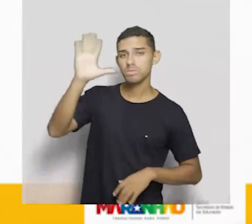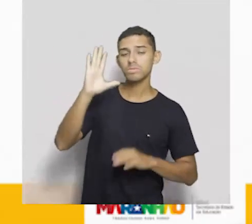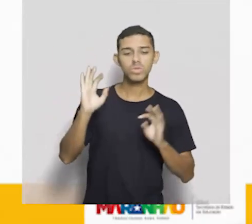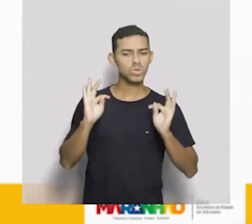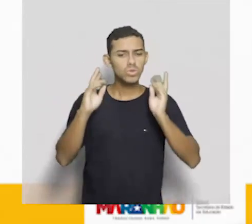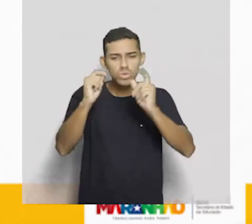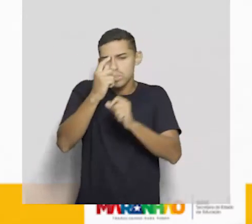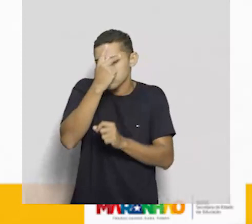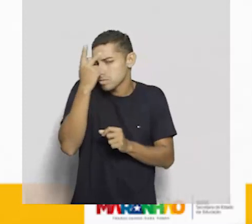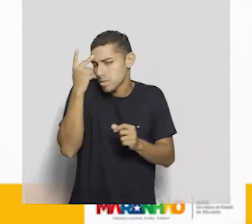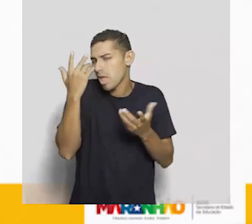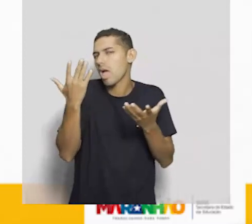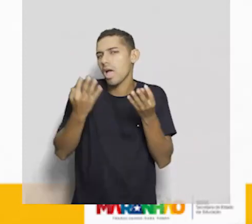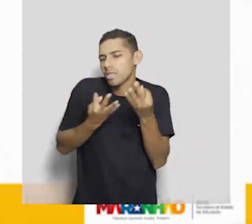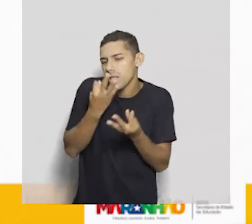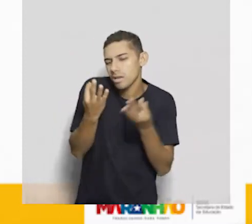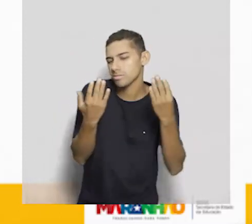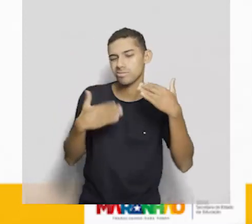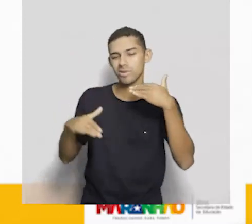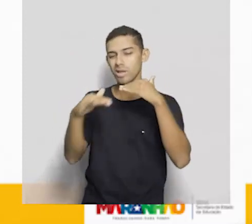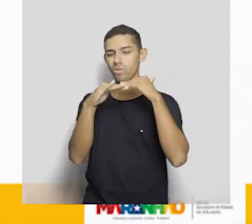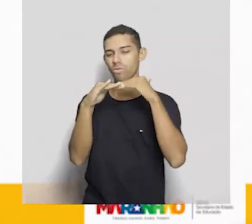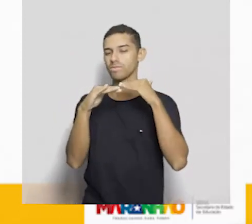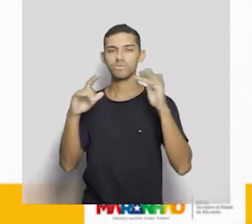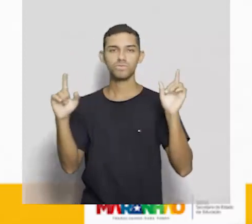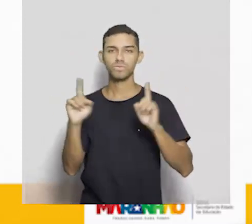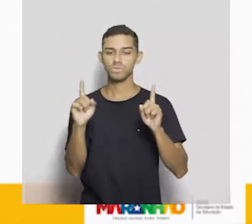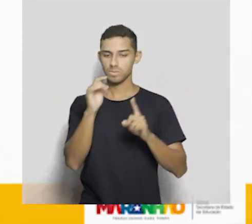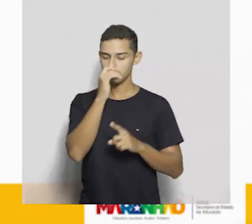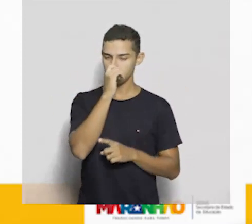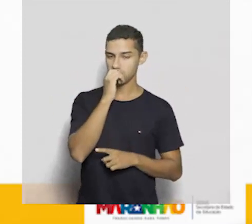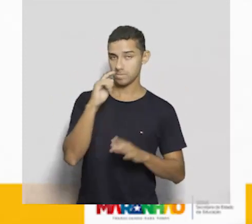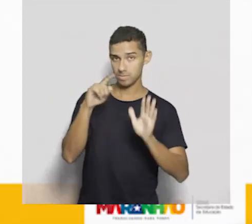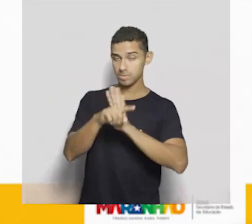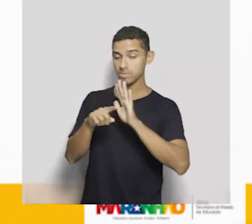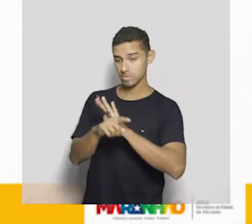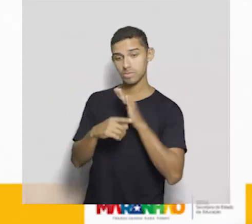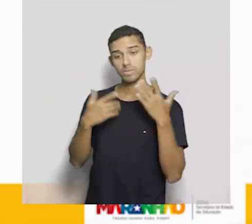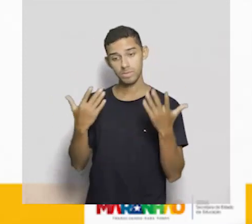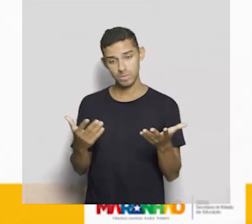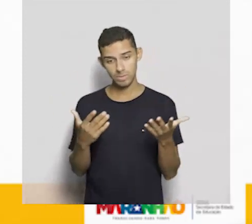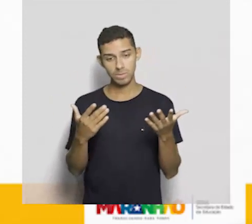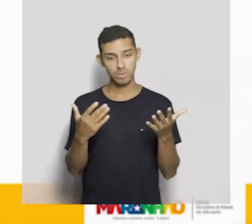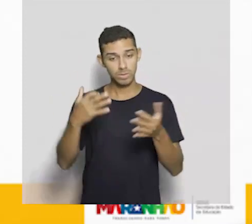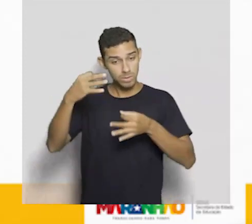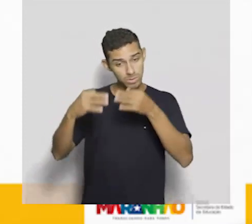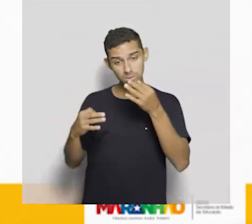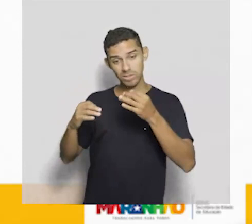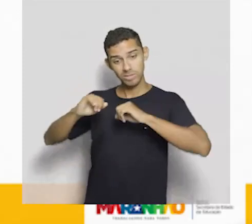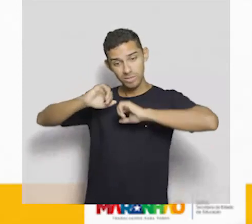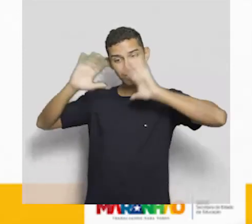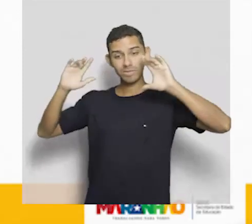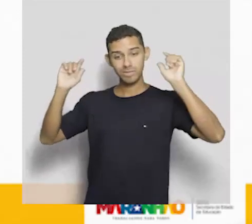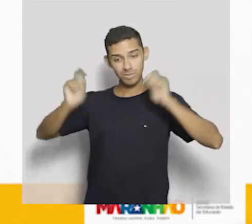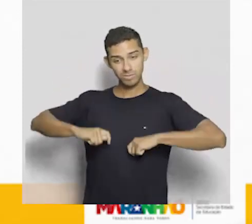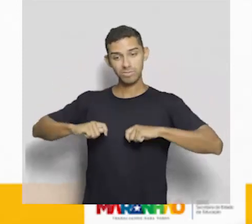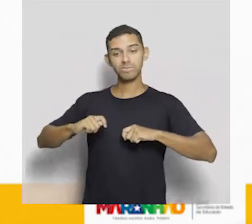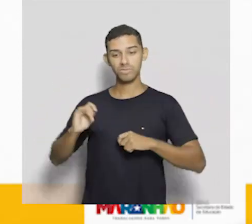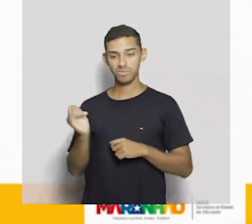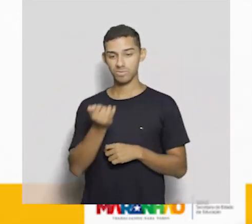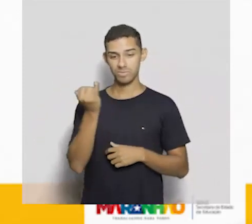nem todo mundo é Tratado de maneira igual questiona essa ideia e justifica a necessidade